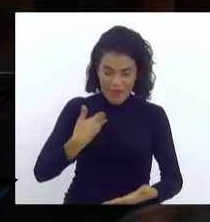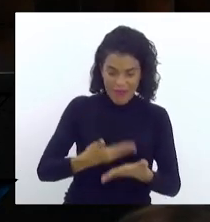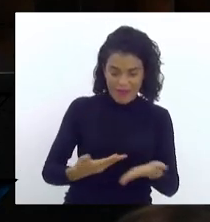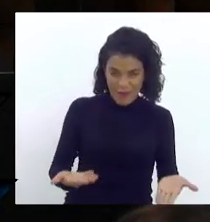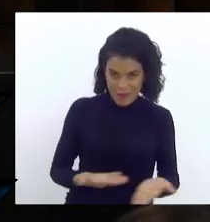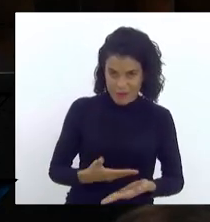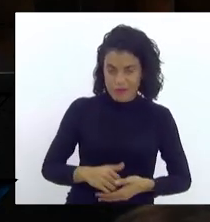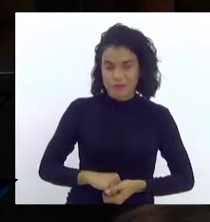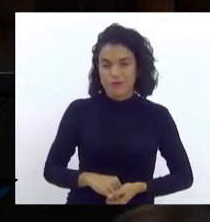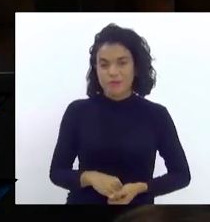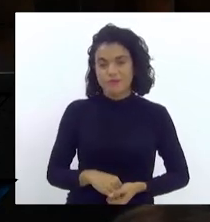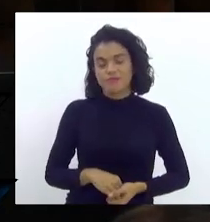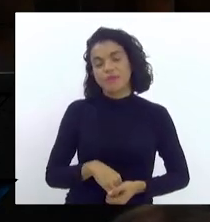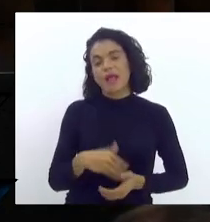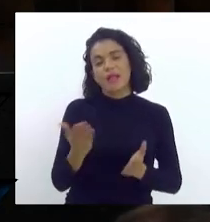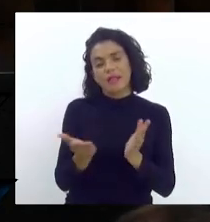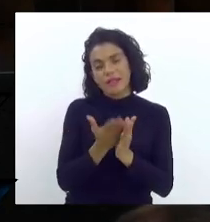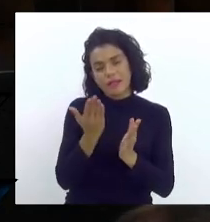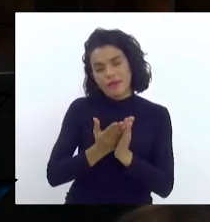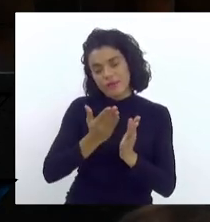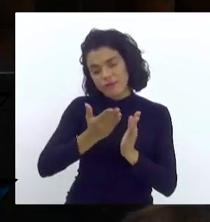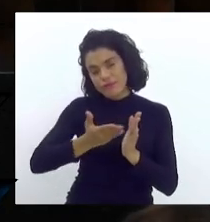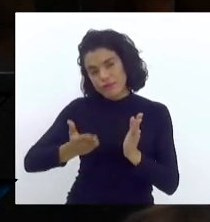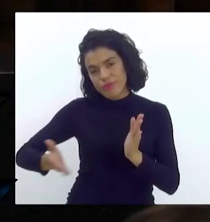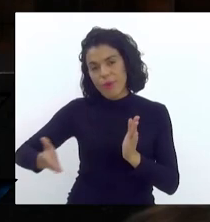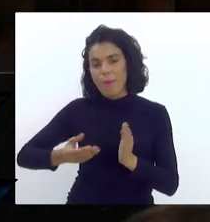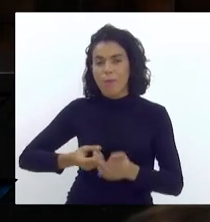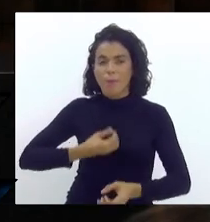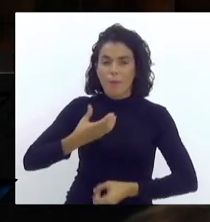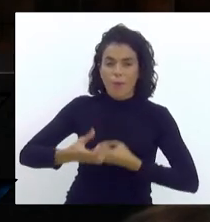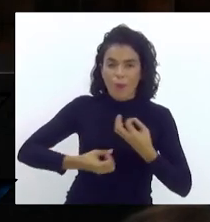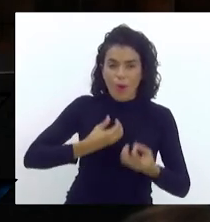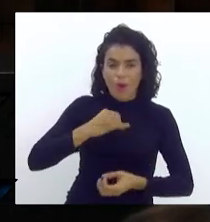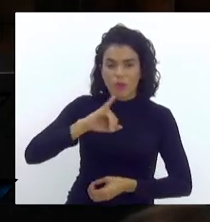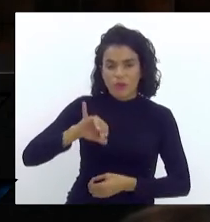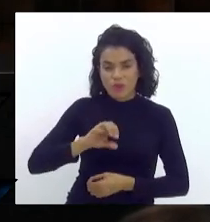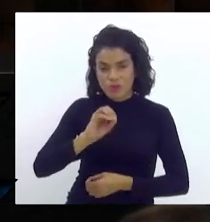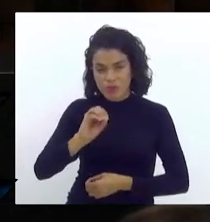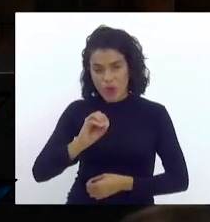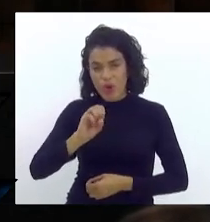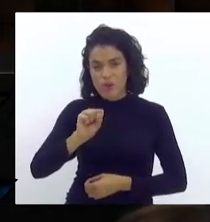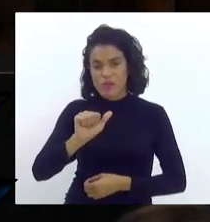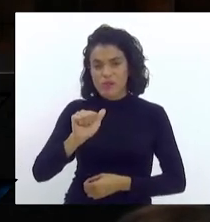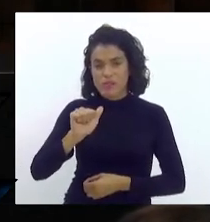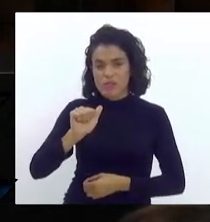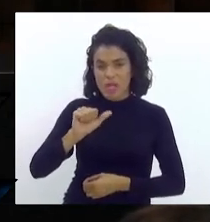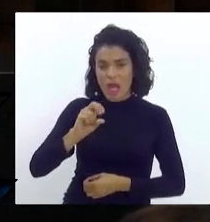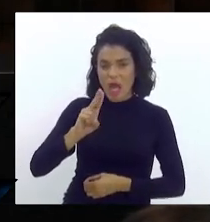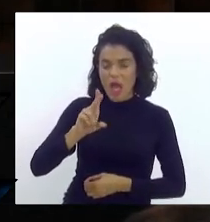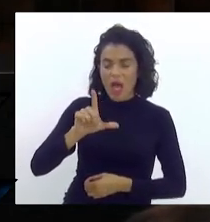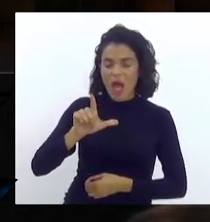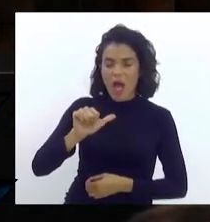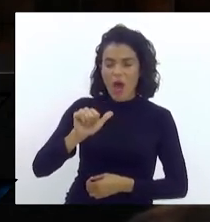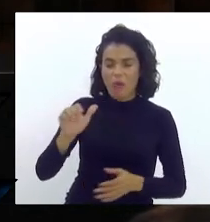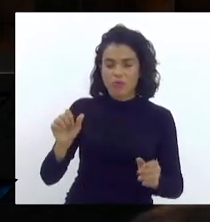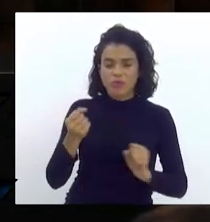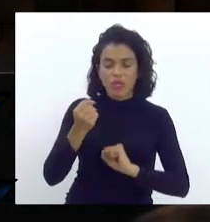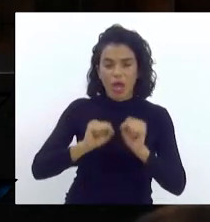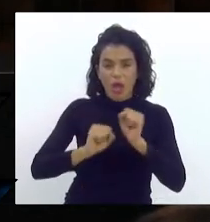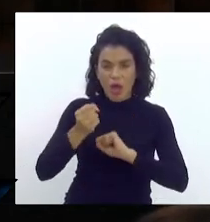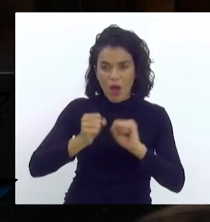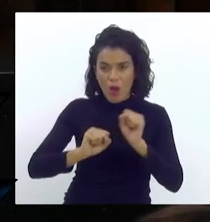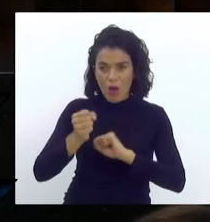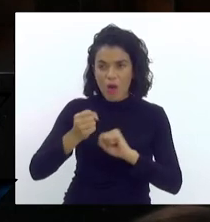hoje. Vêm os livros a seguir, poéticos, que são Jó, Salmos, Provérbios, Eclesiastes,